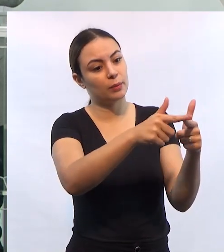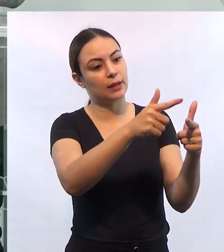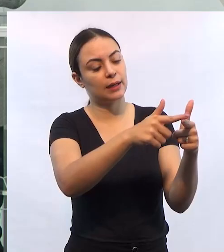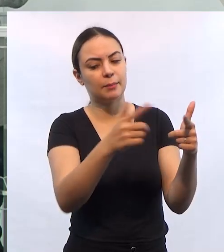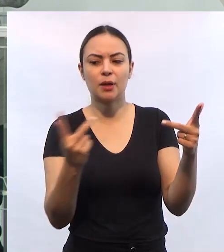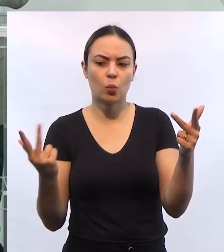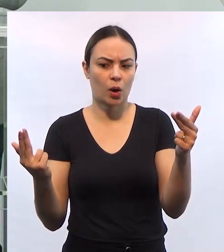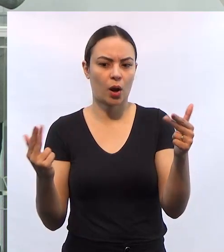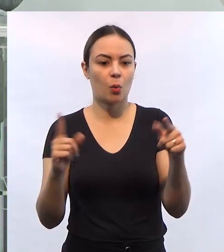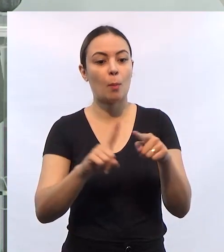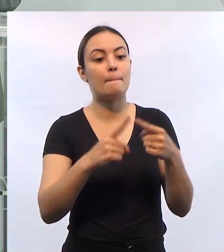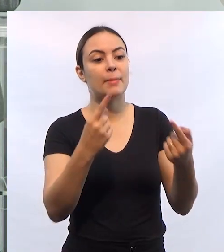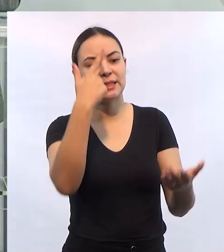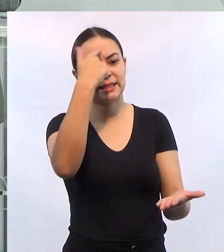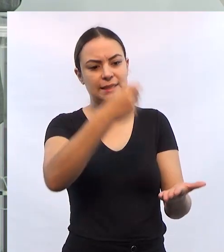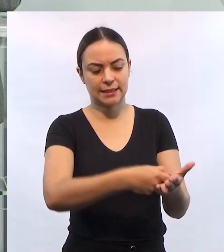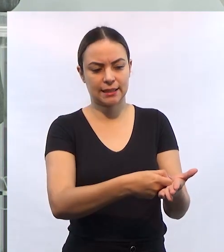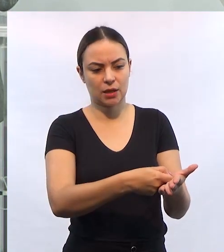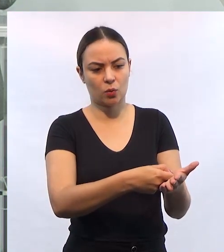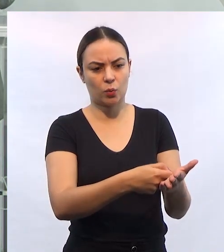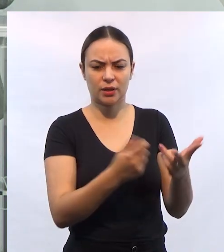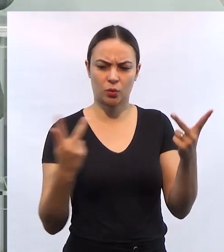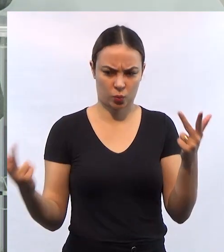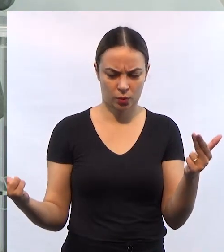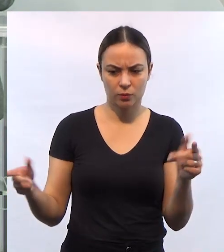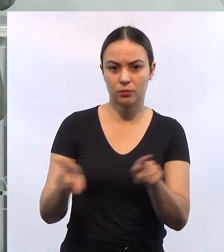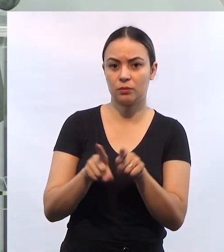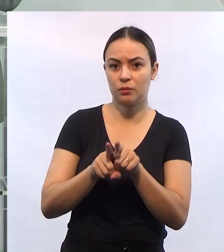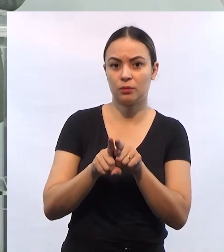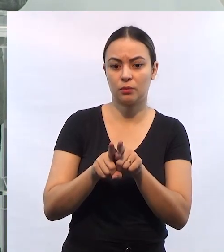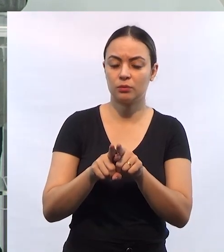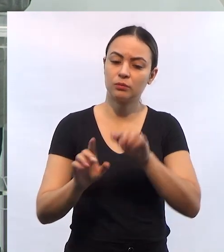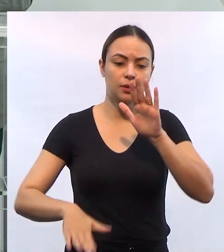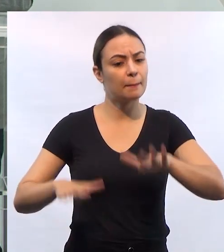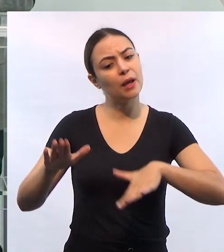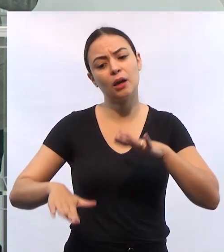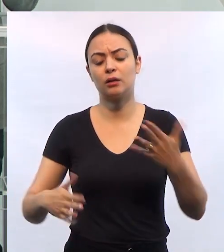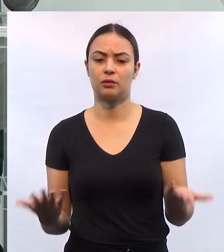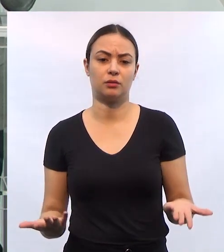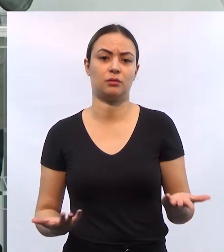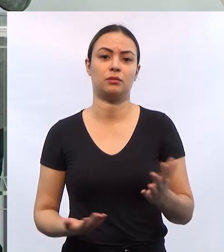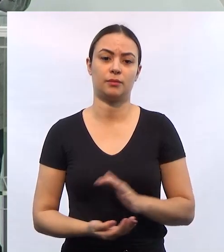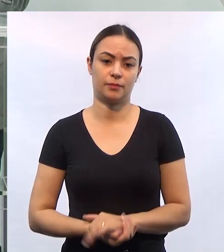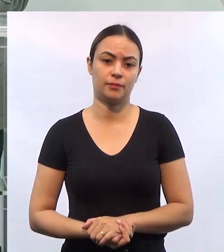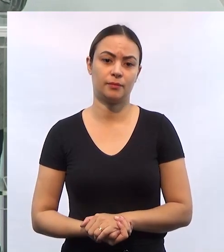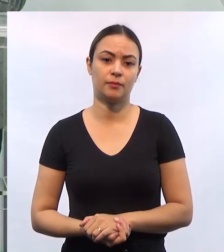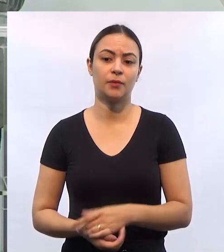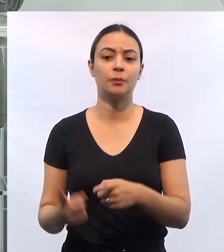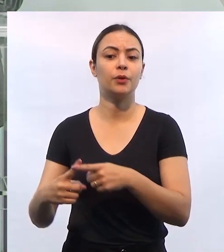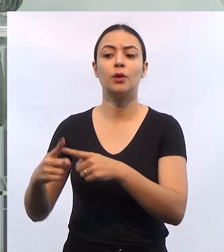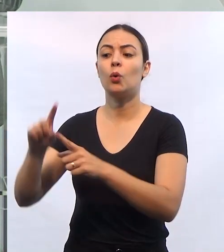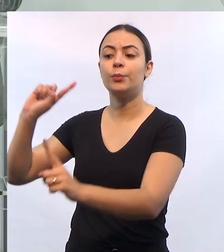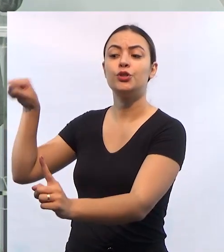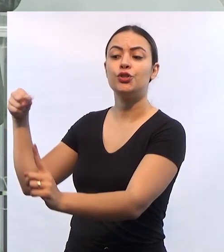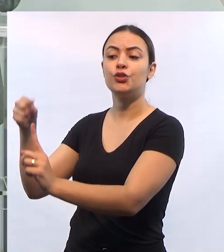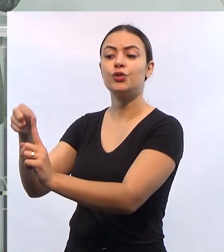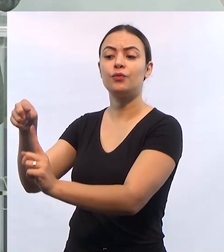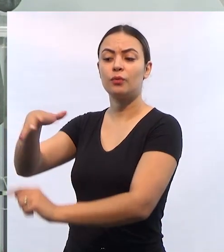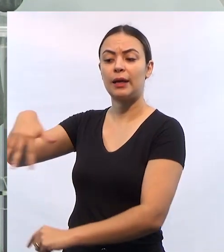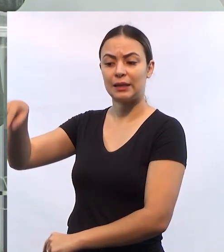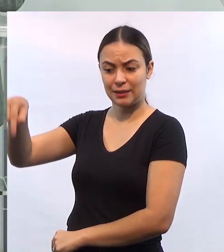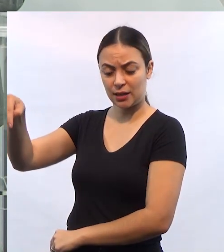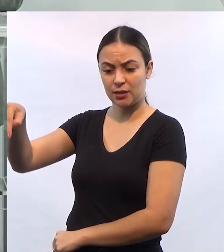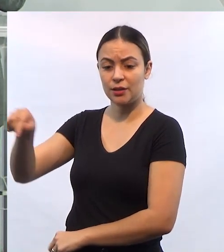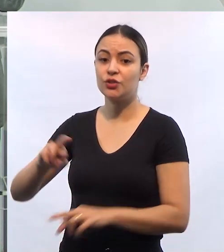é um caso. A grande, ela pode ter um resultado muito grande que de repente não vai fazer tanto efeito. Tá? Pode ser um